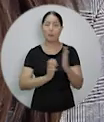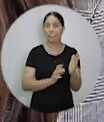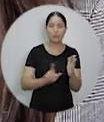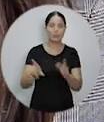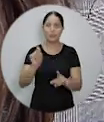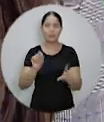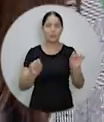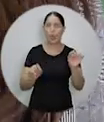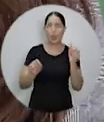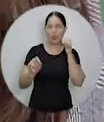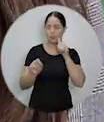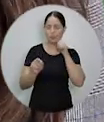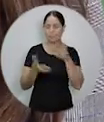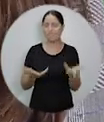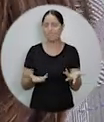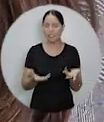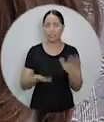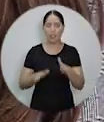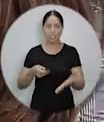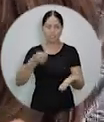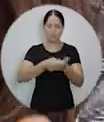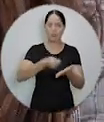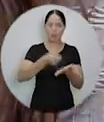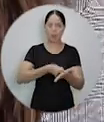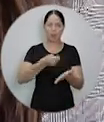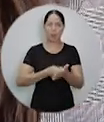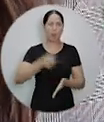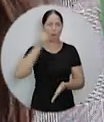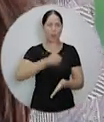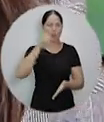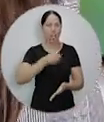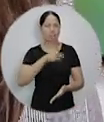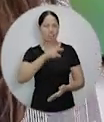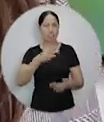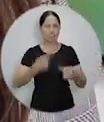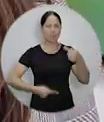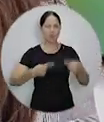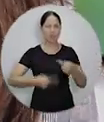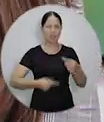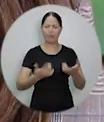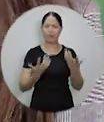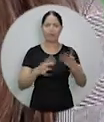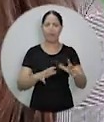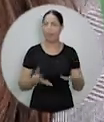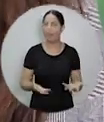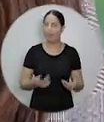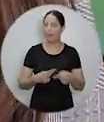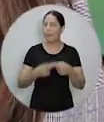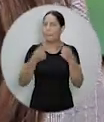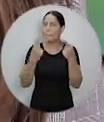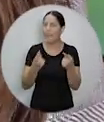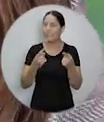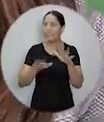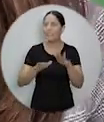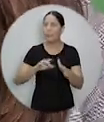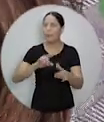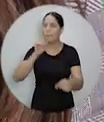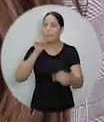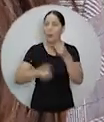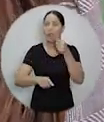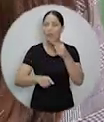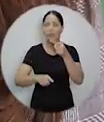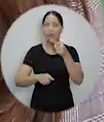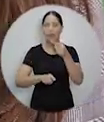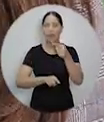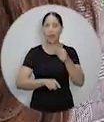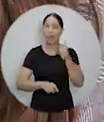não indicam mulheres. Então isso é muito complicado. Cobram capital político das mulheres, dizem que as mulheres não têm capital político, mas